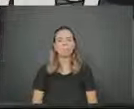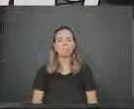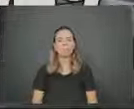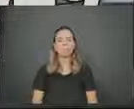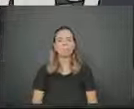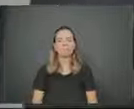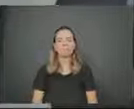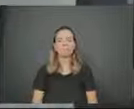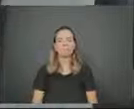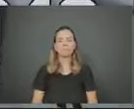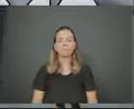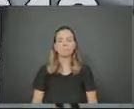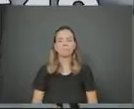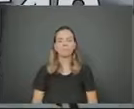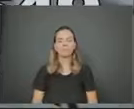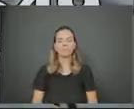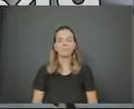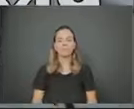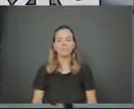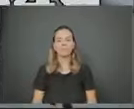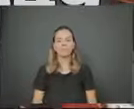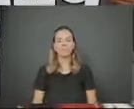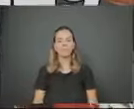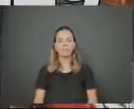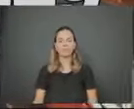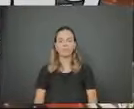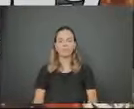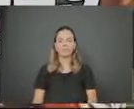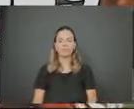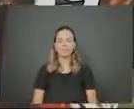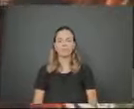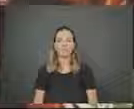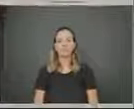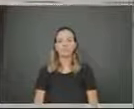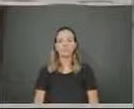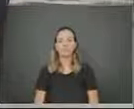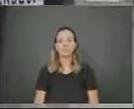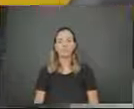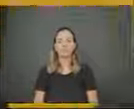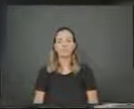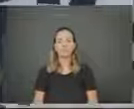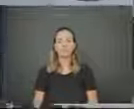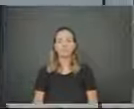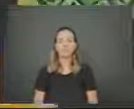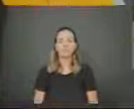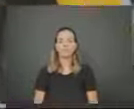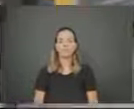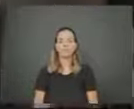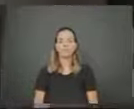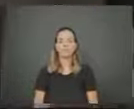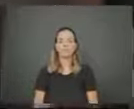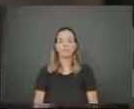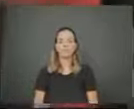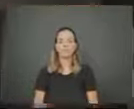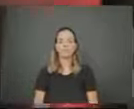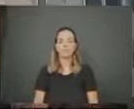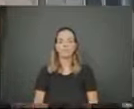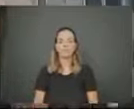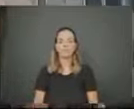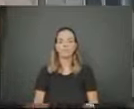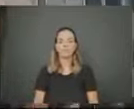foram abordadas e cerca de 1,5 milhão de veículos vistoriados. A Polícia Militar do Paraná